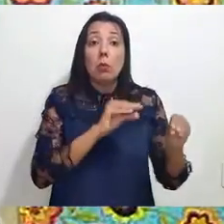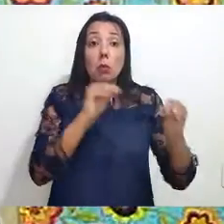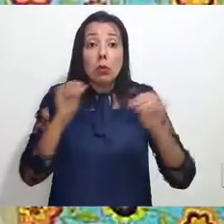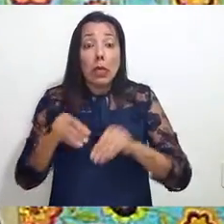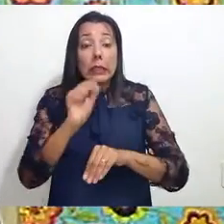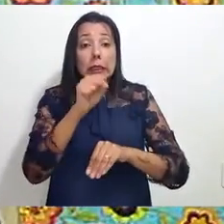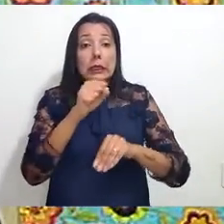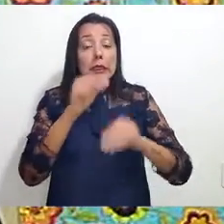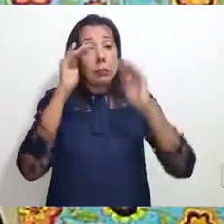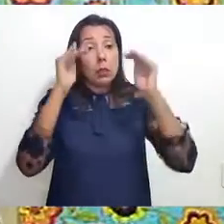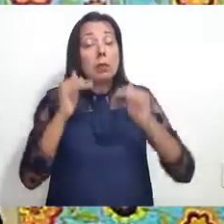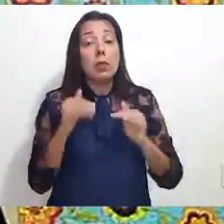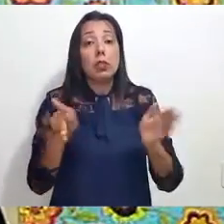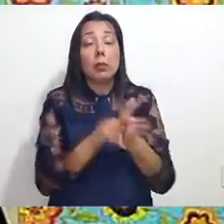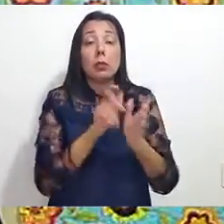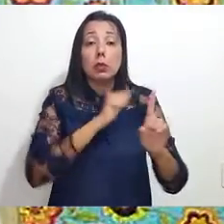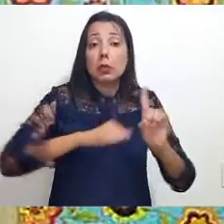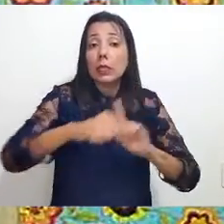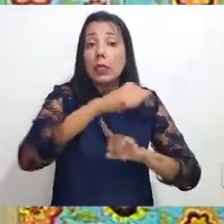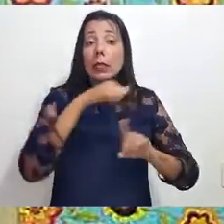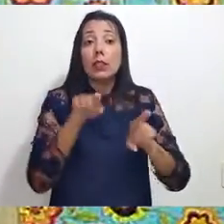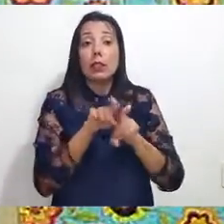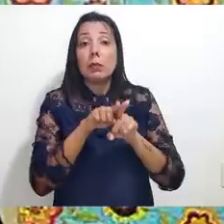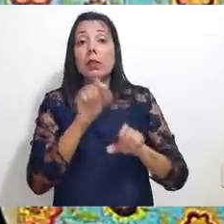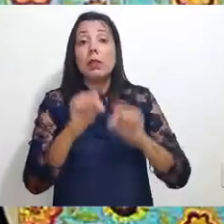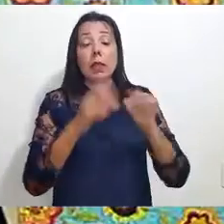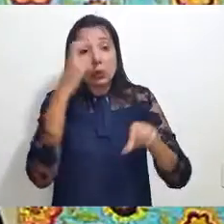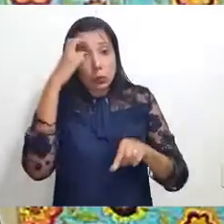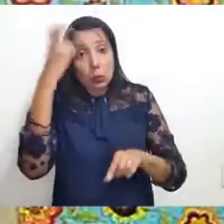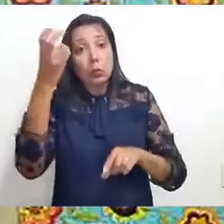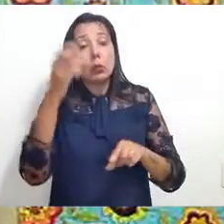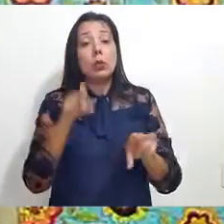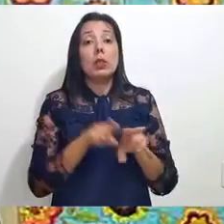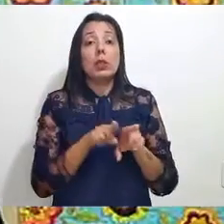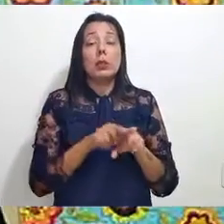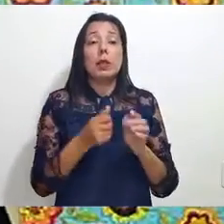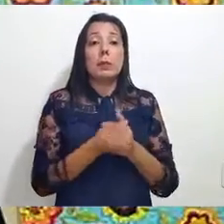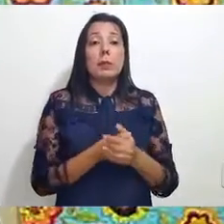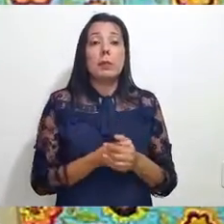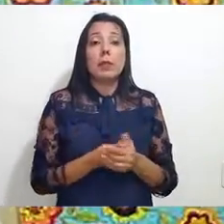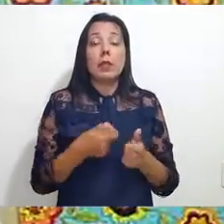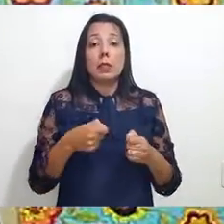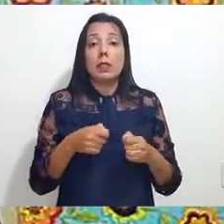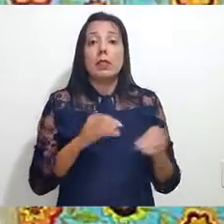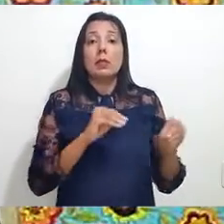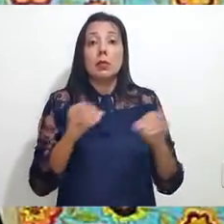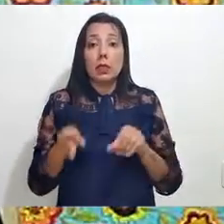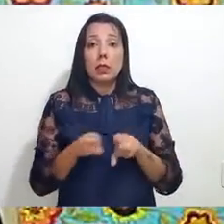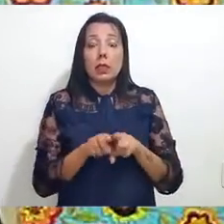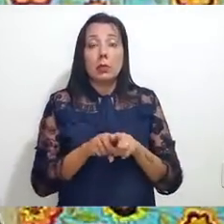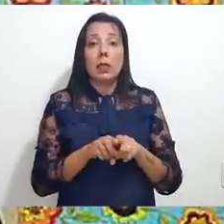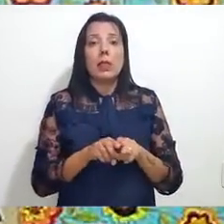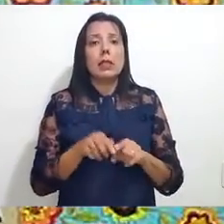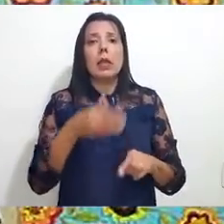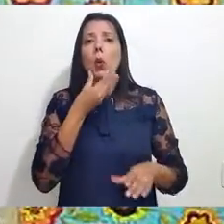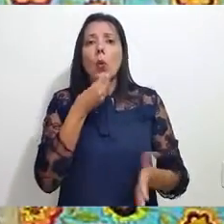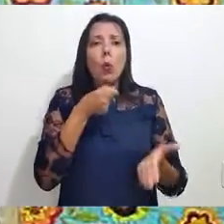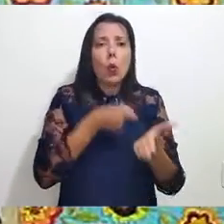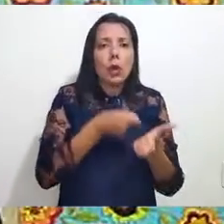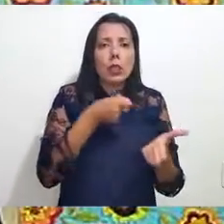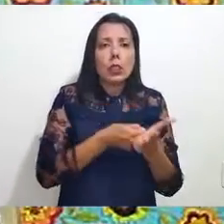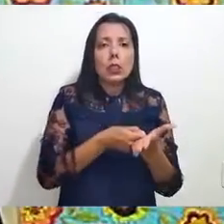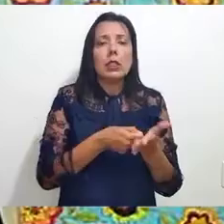a sociedade, né? Essa cultura patriarcal, essa cultura do estupro, essa cultura machista, né? Dessa